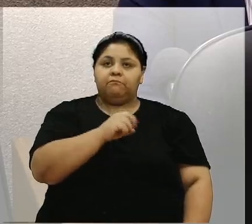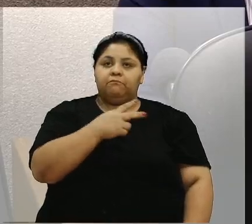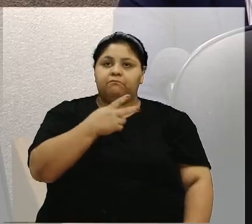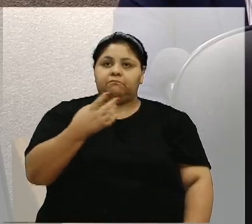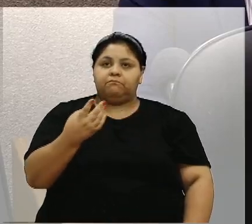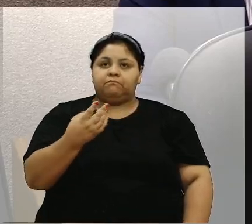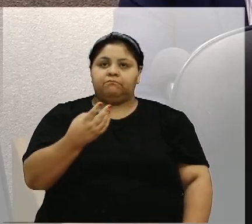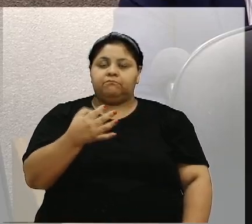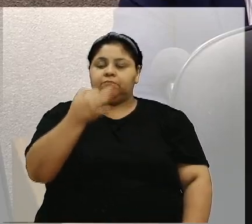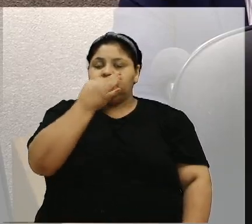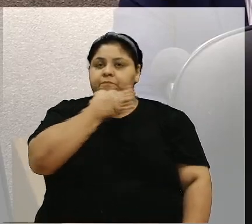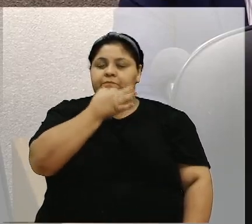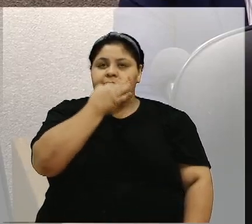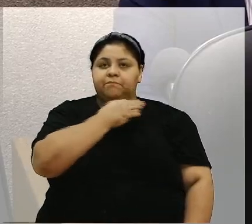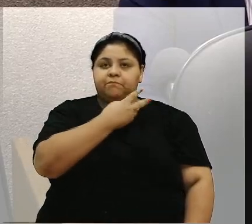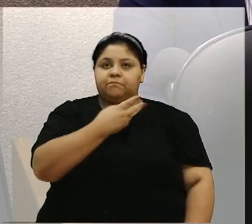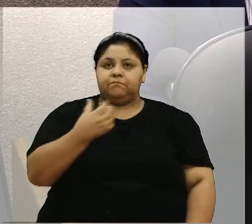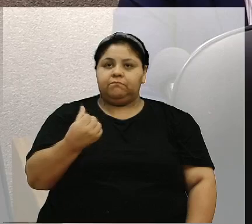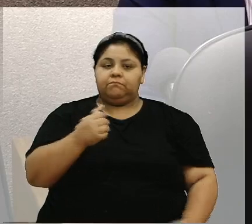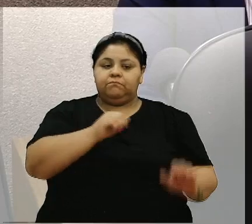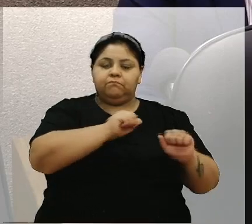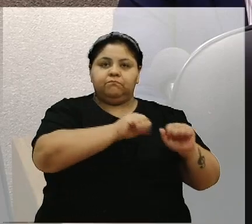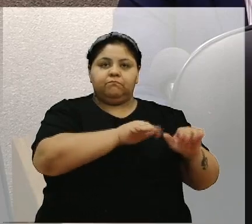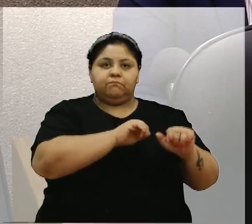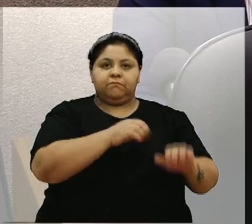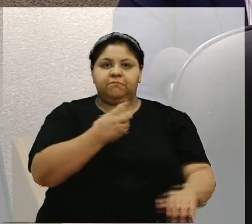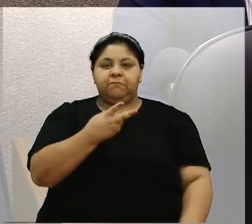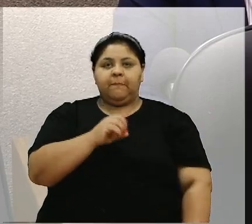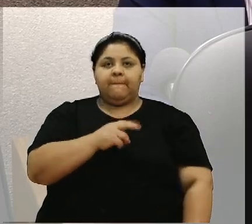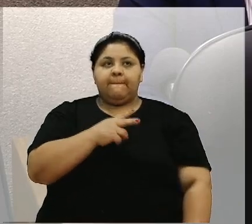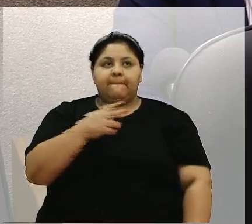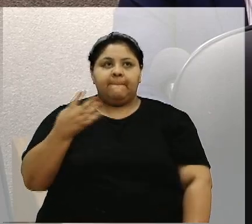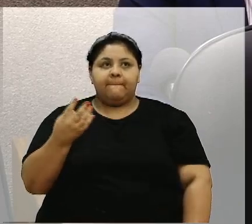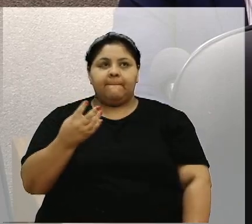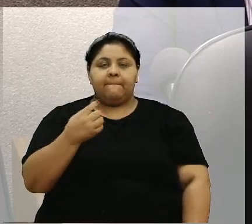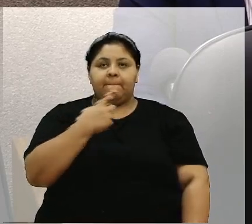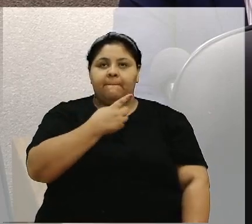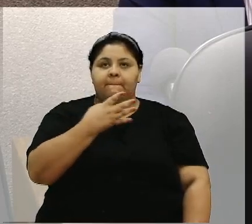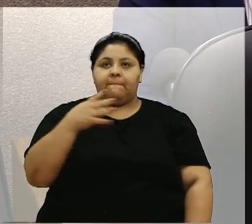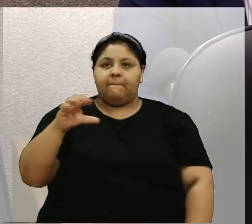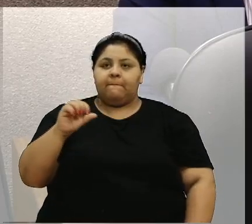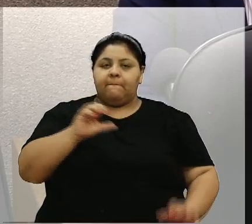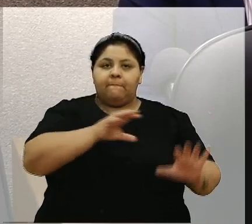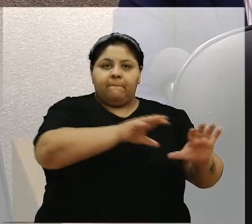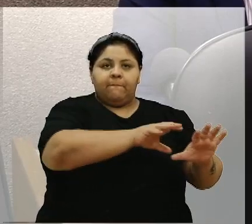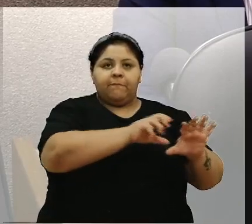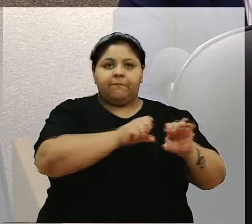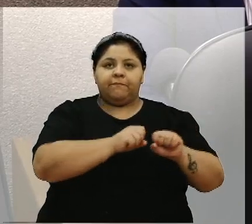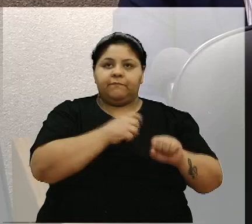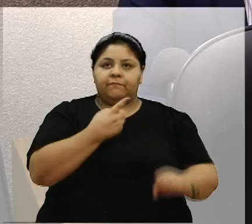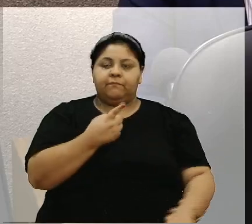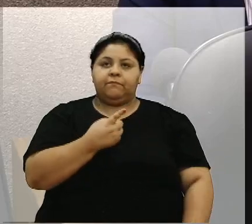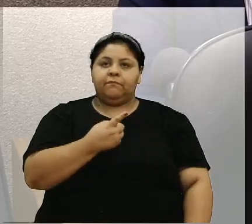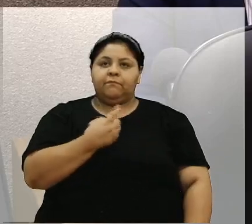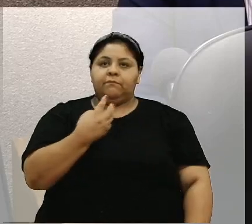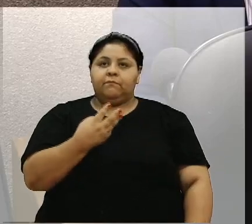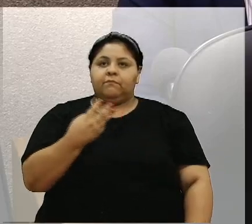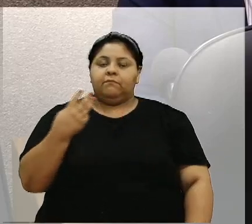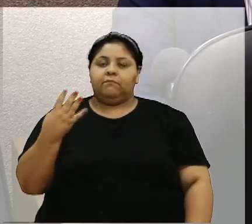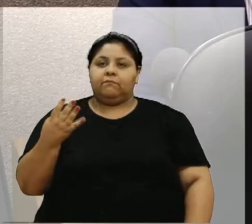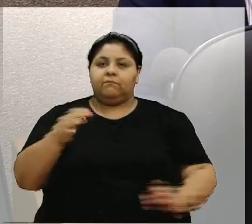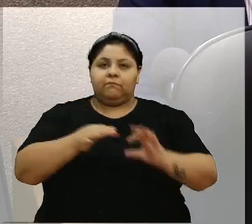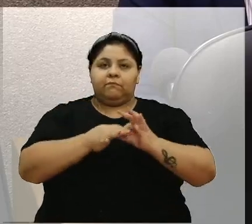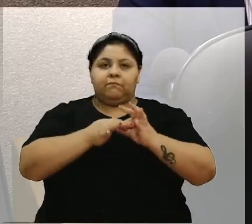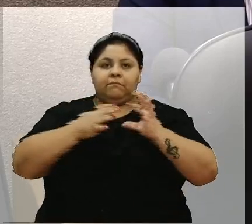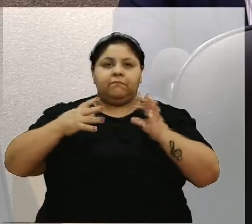208/2024. Caxias do Sul, 26 de setembro de 2024, 149 anos da colonização e 134